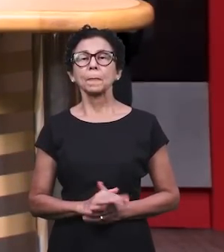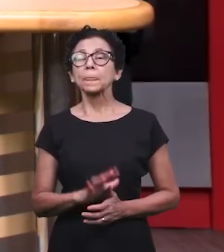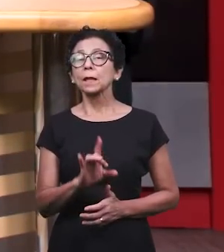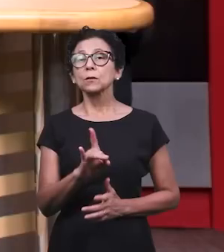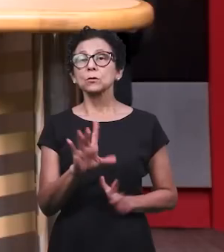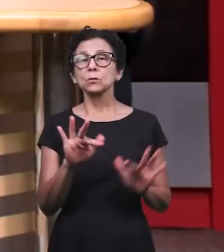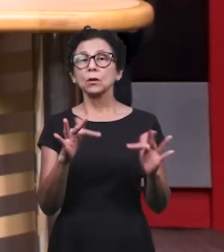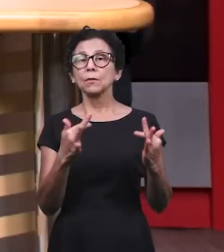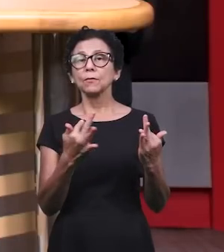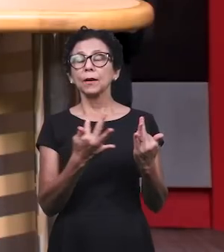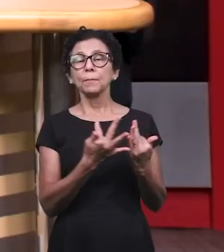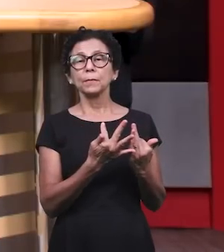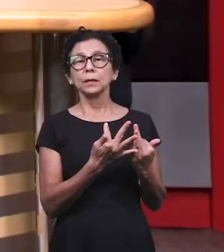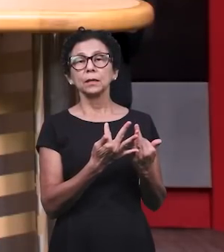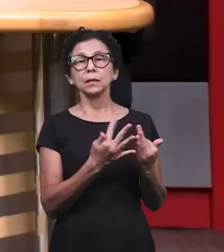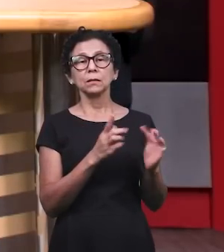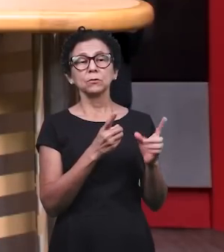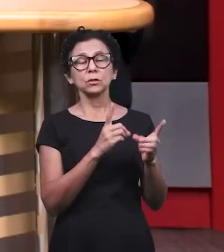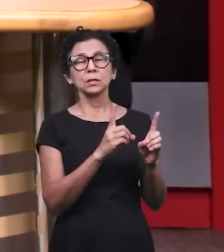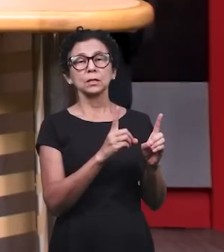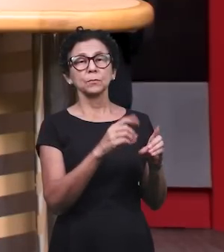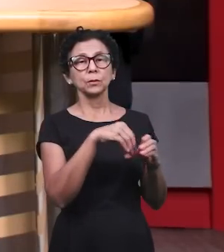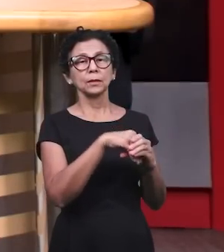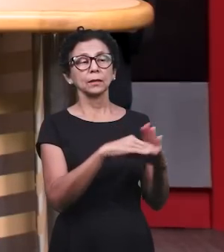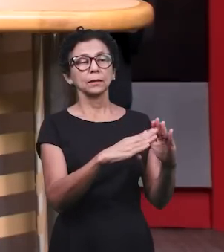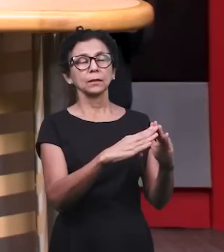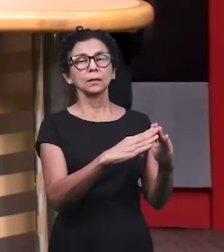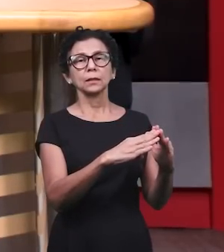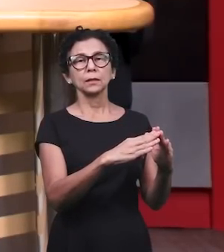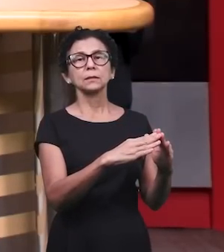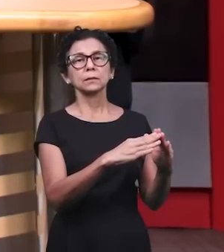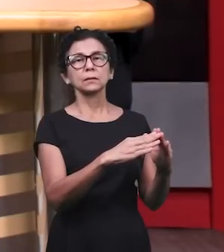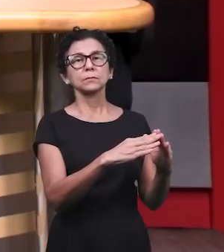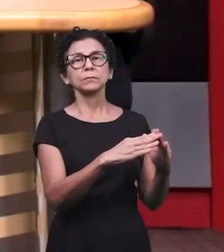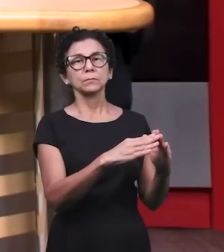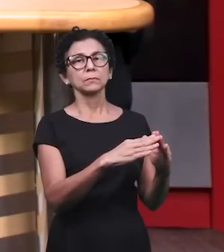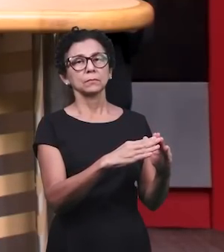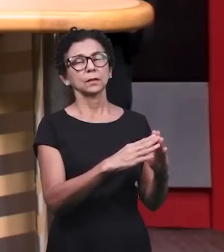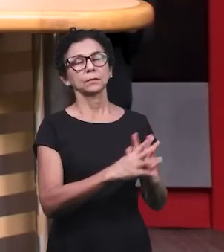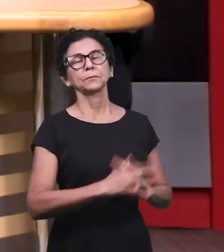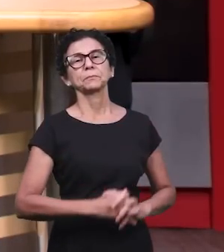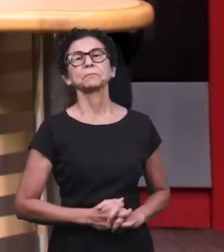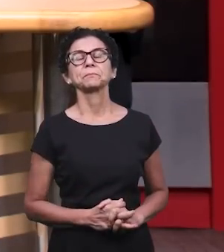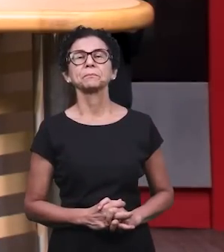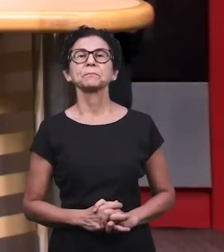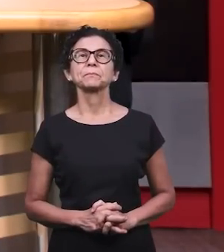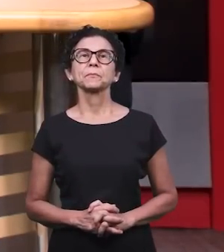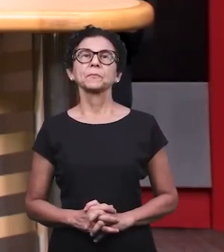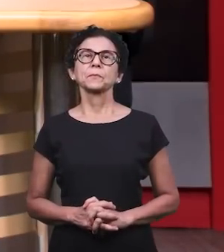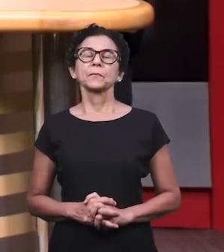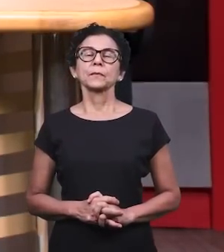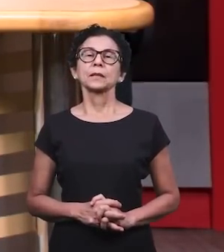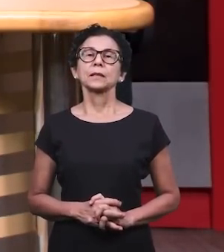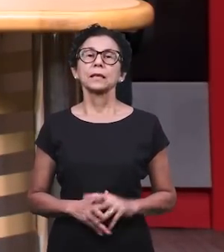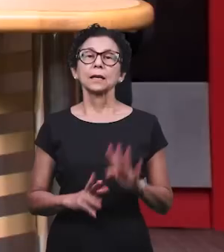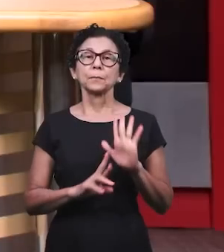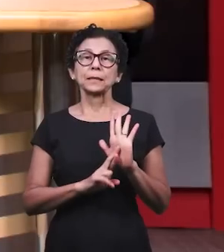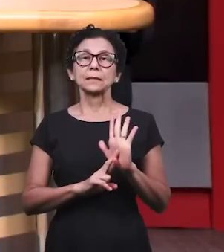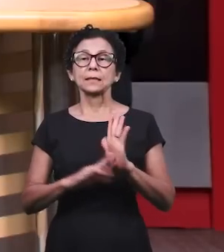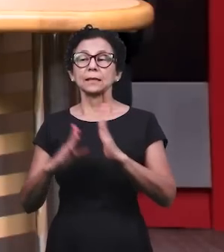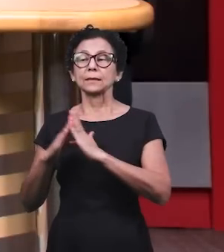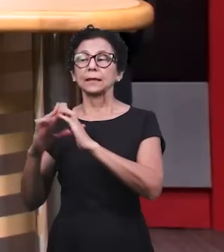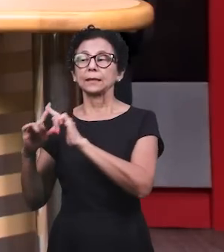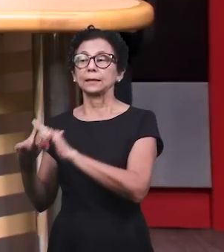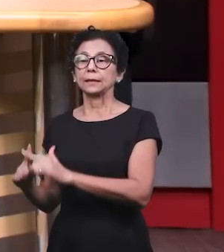família e os discípulos que estavam com ele, né? Aqueles que estão convivendo. Então, quem está no corpo, a igreja, né? O